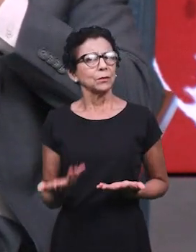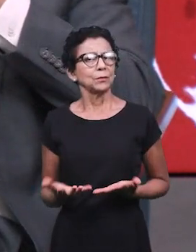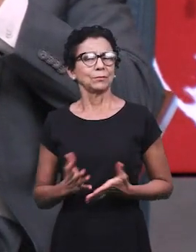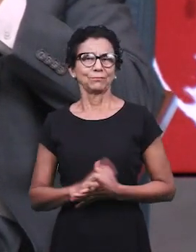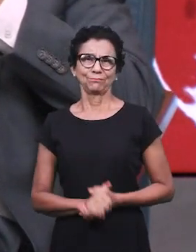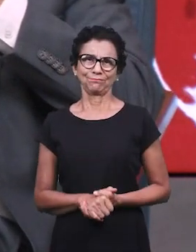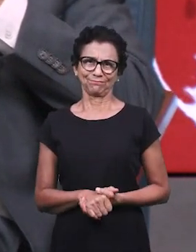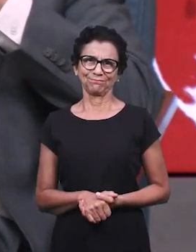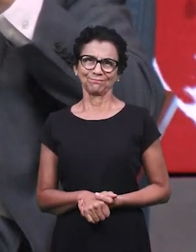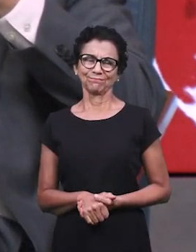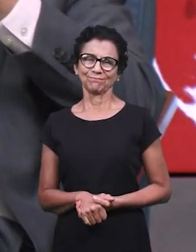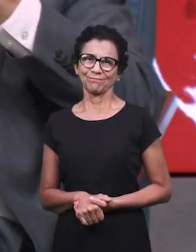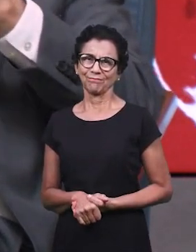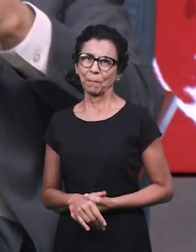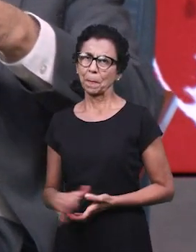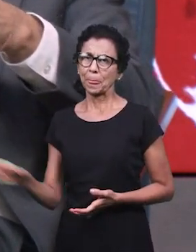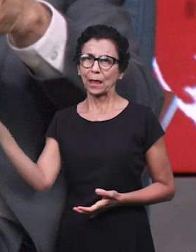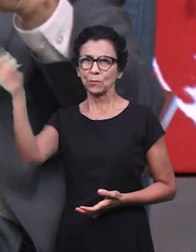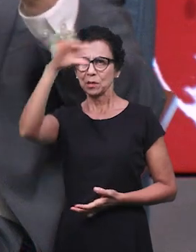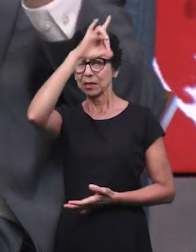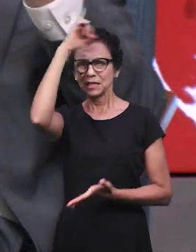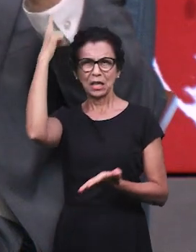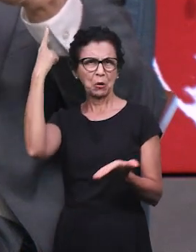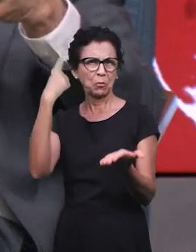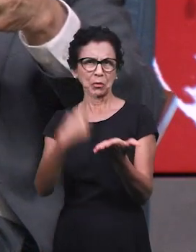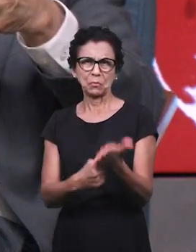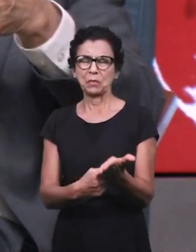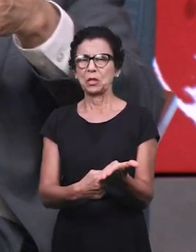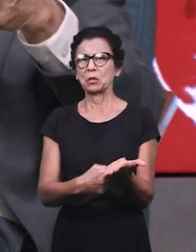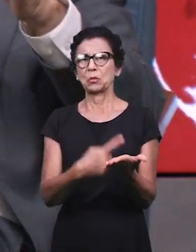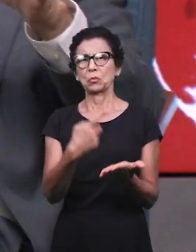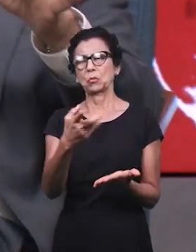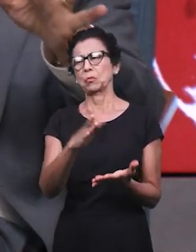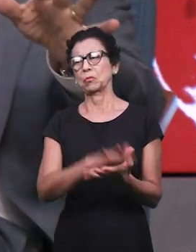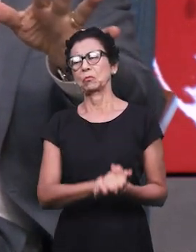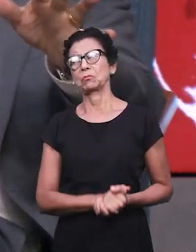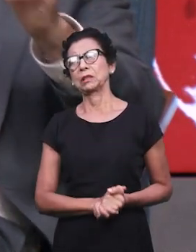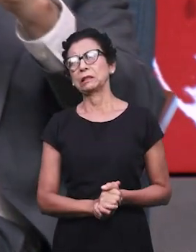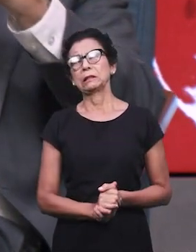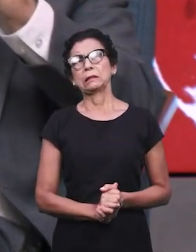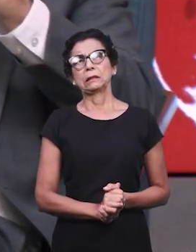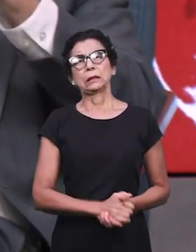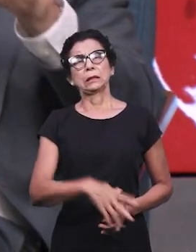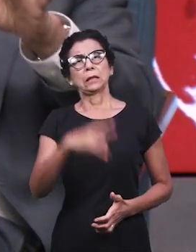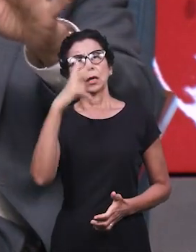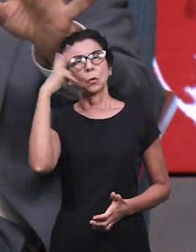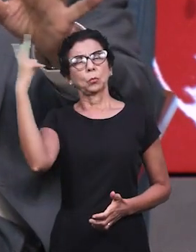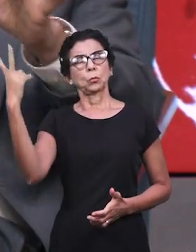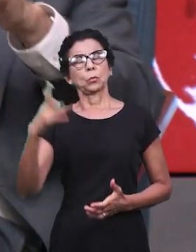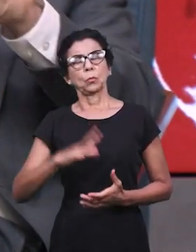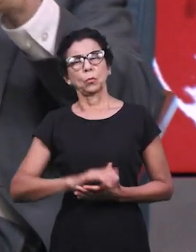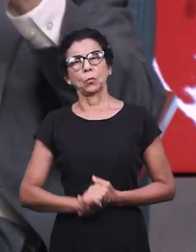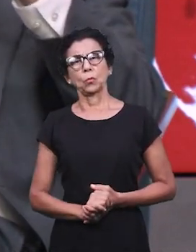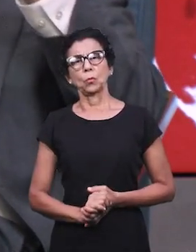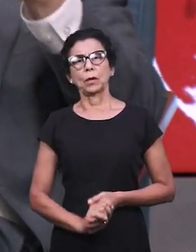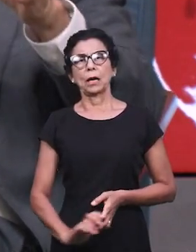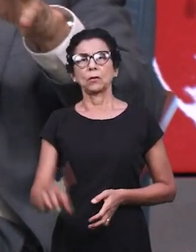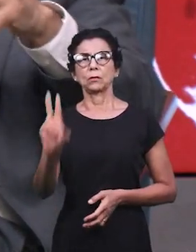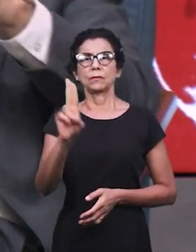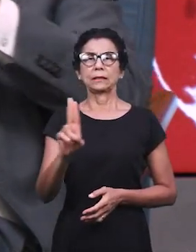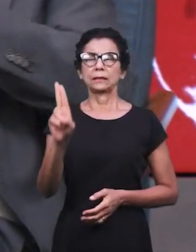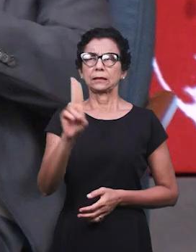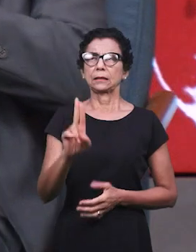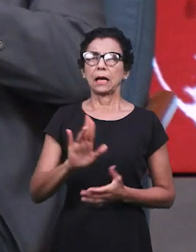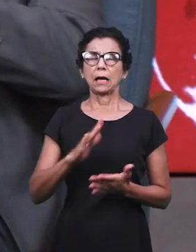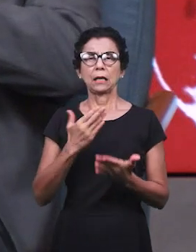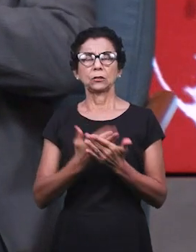com a nossa capacidade acadêmica, com a nossa capacidade... Até que Deus pode usar isso. Isso não está errado, não está fora,